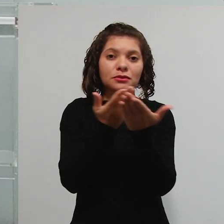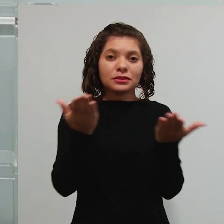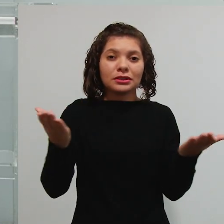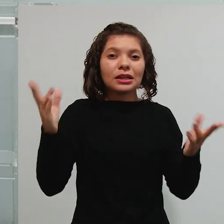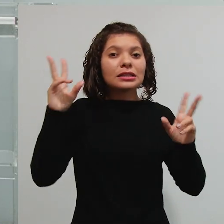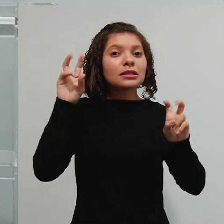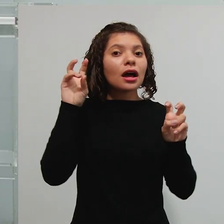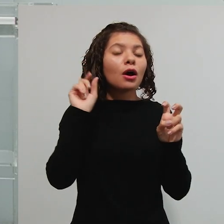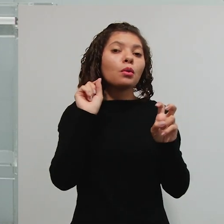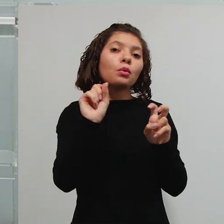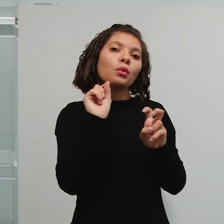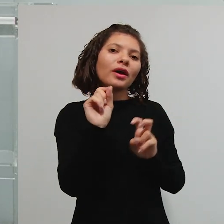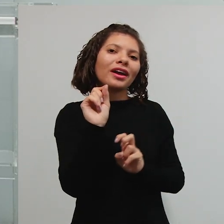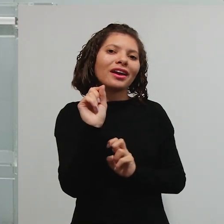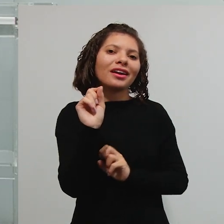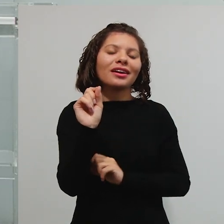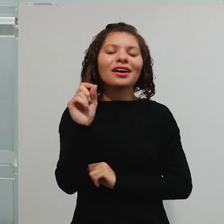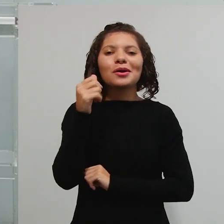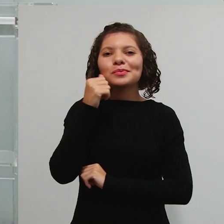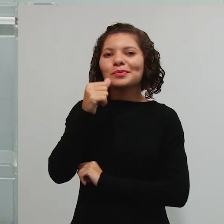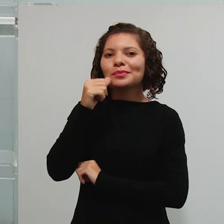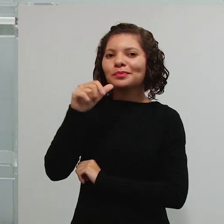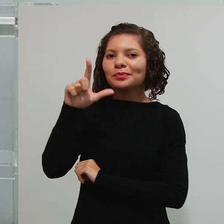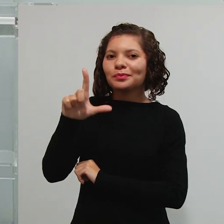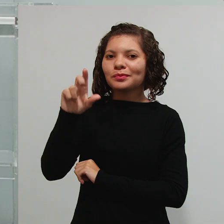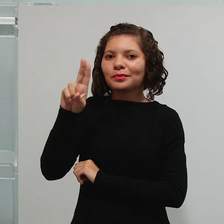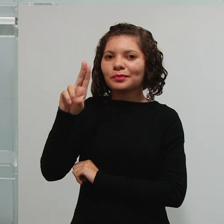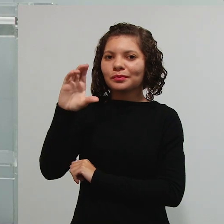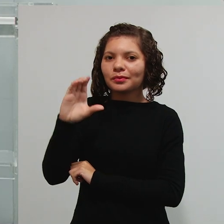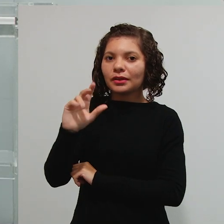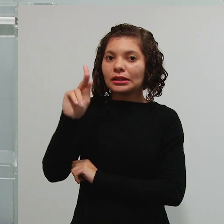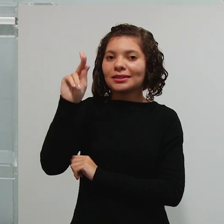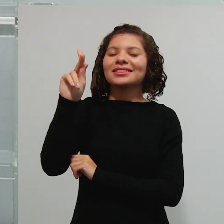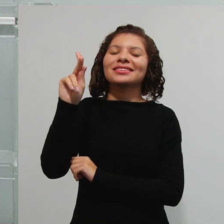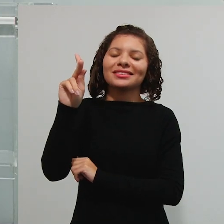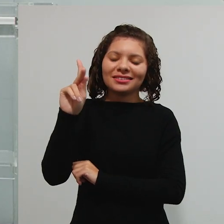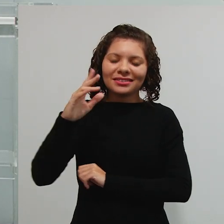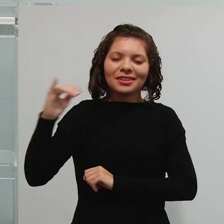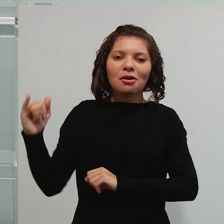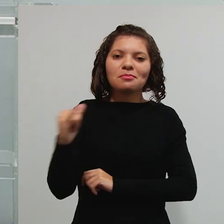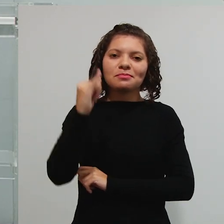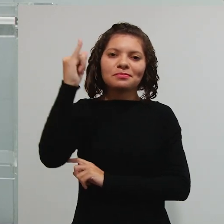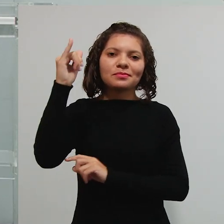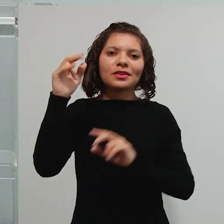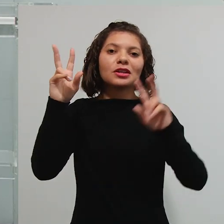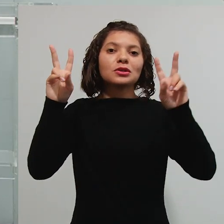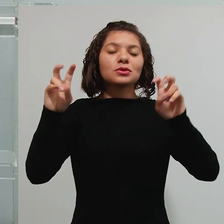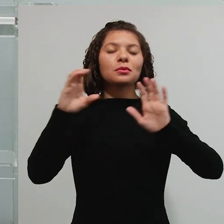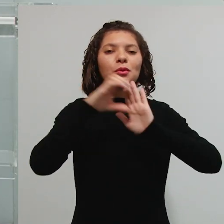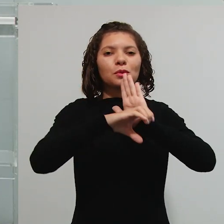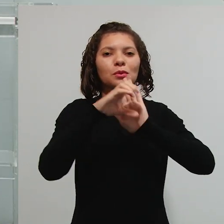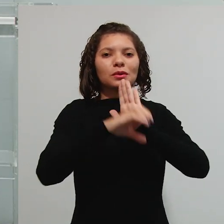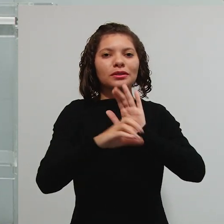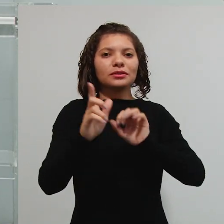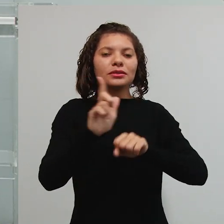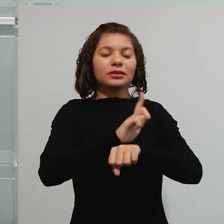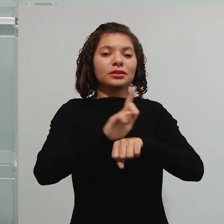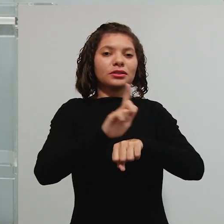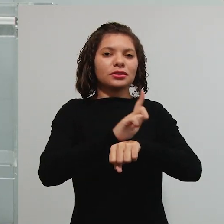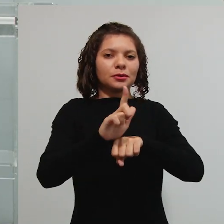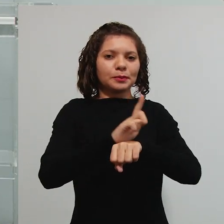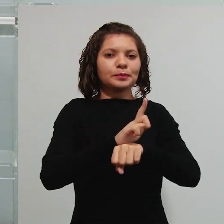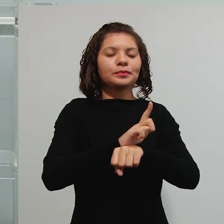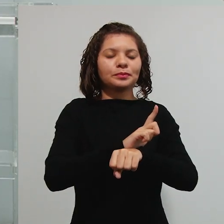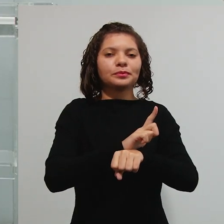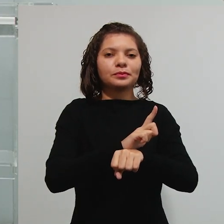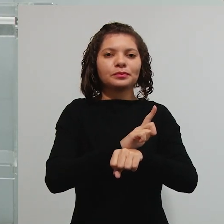as citações de quem? Da Luluzinha, é claro. Então, as citações da Luluzinha sobre o conceito de gestão e tudo que você